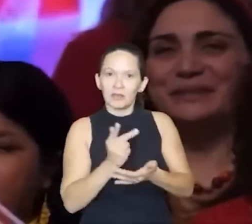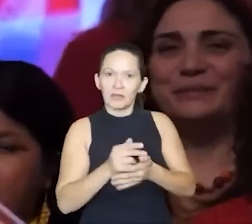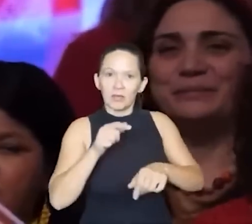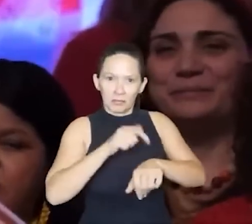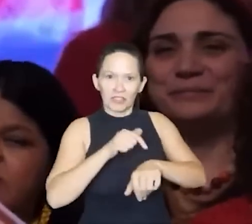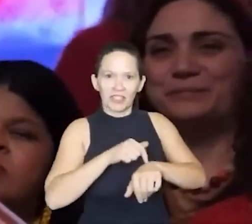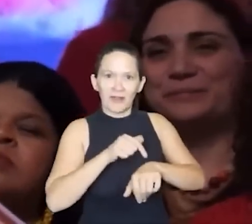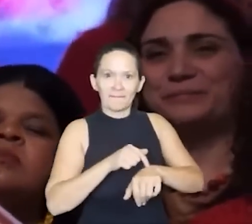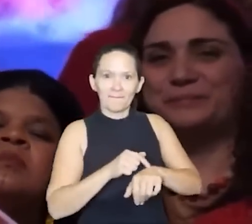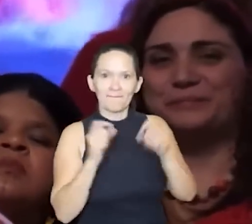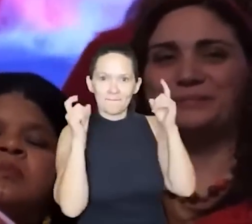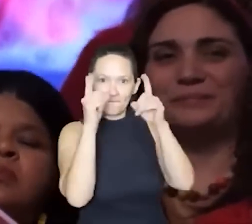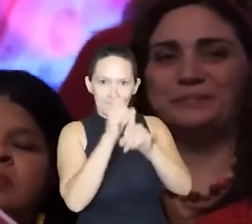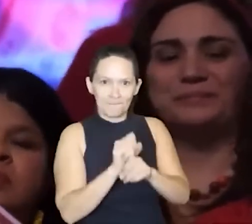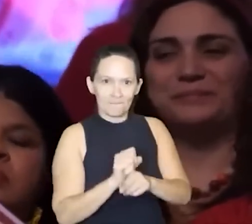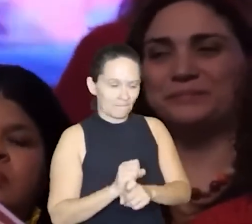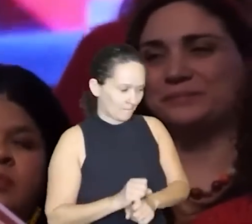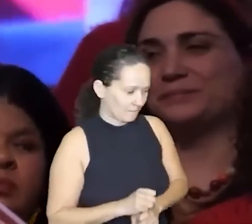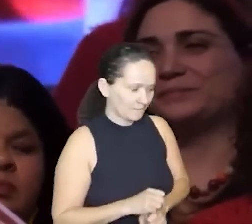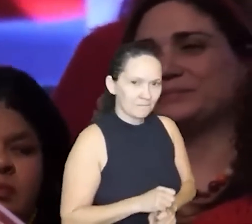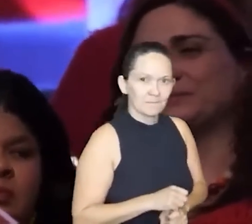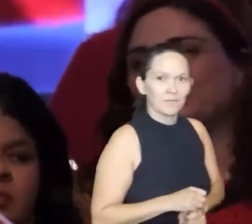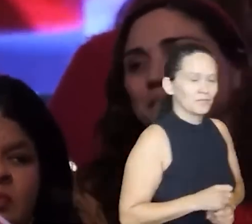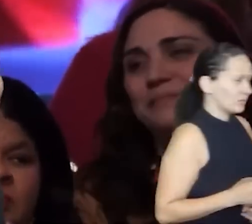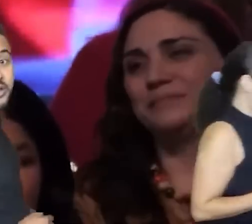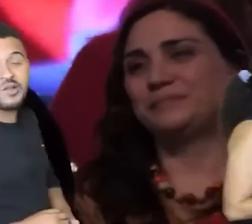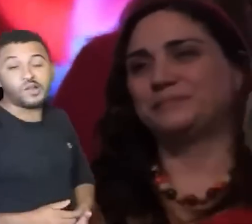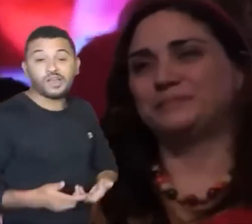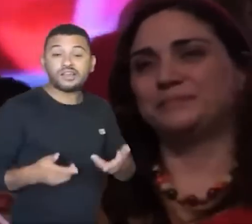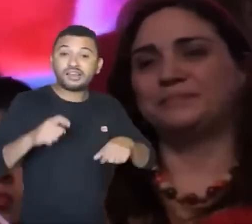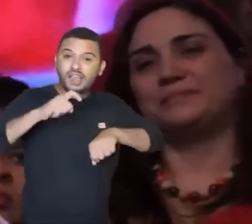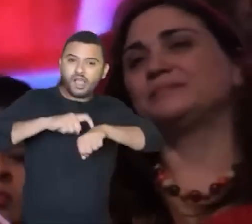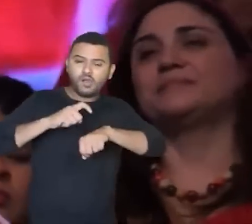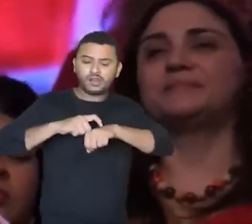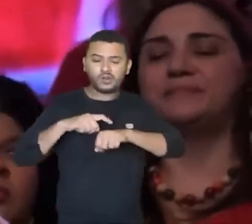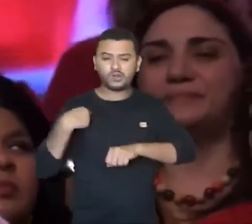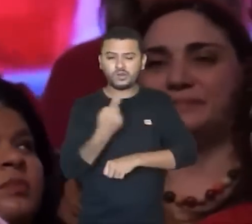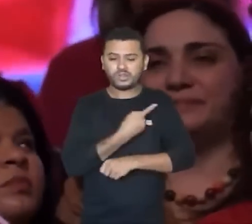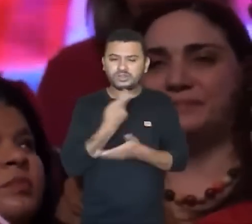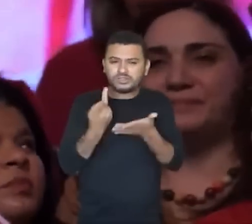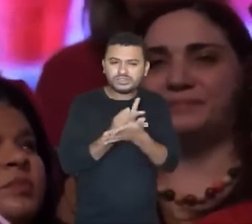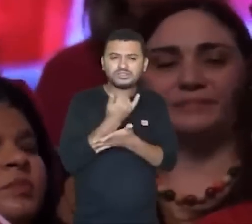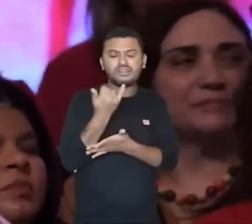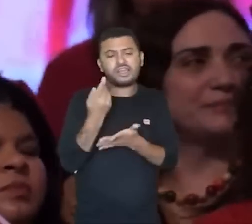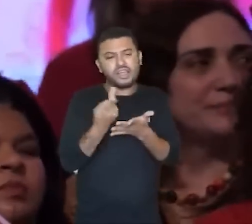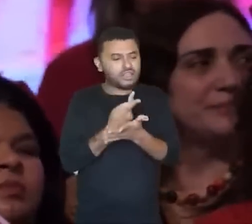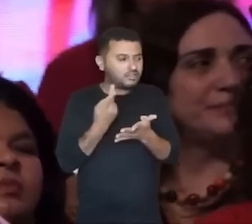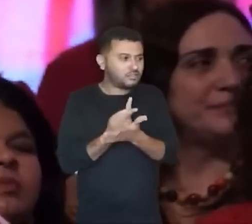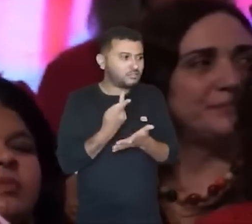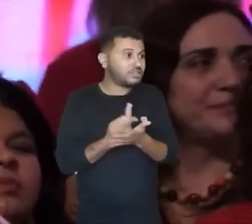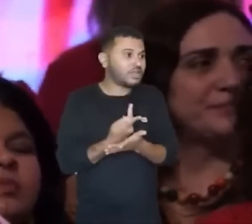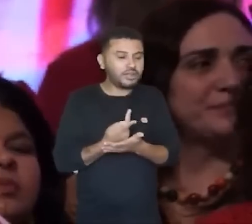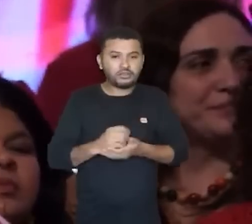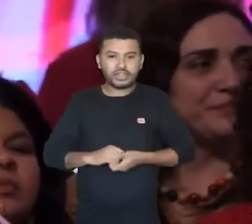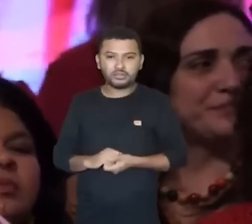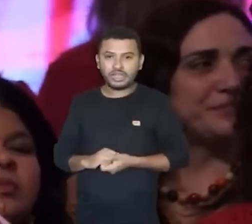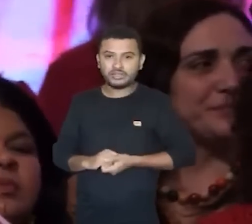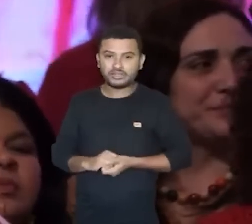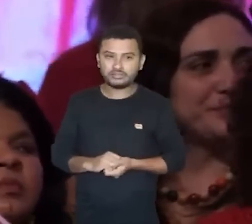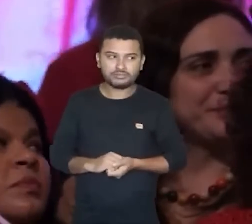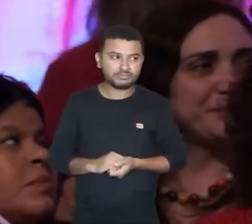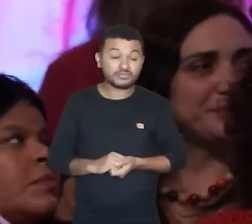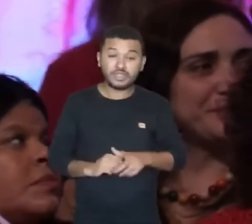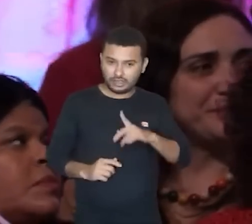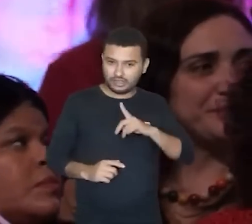mais difíceis e mesmo quando cometemos erros que tanto nos custaram. É a energia da nossa militância, da